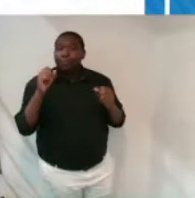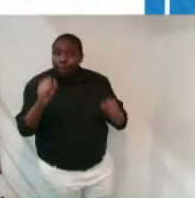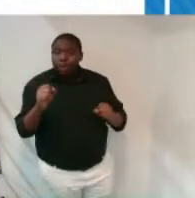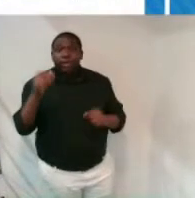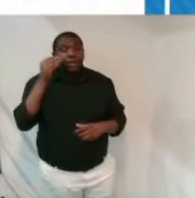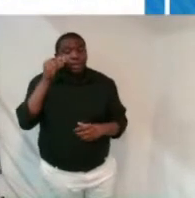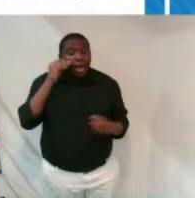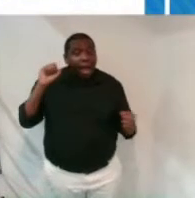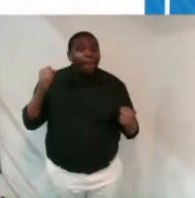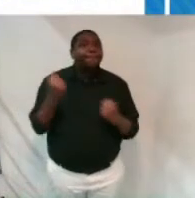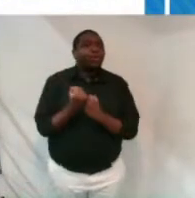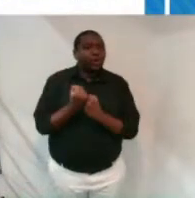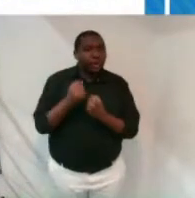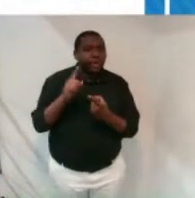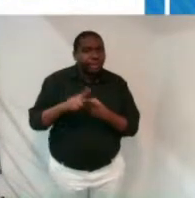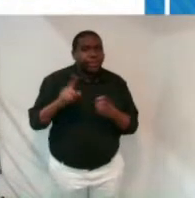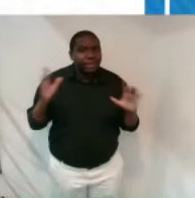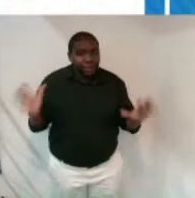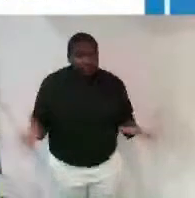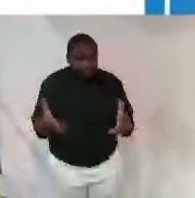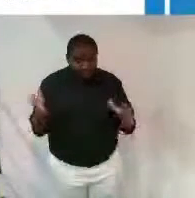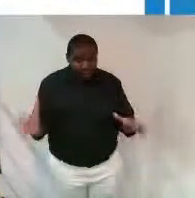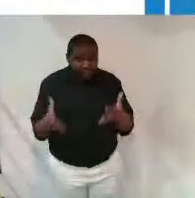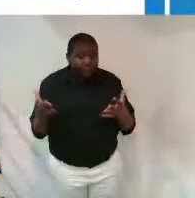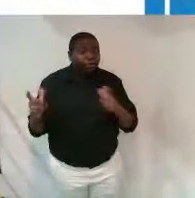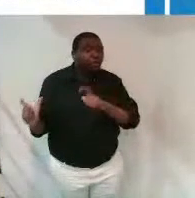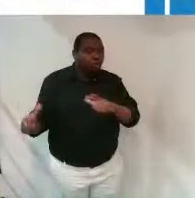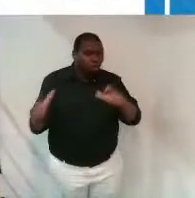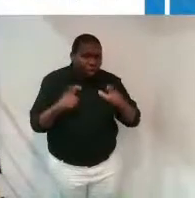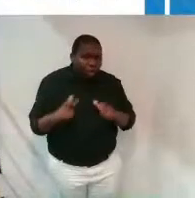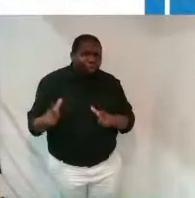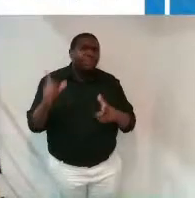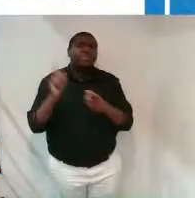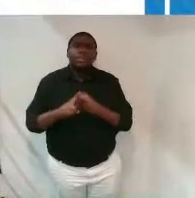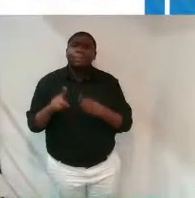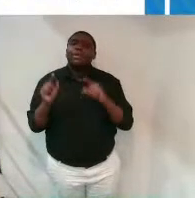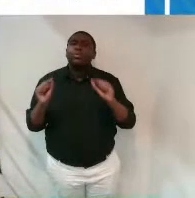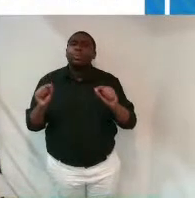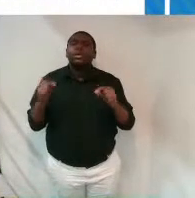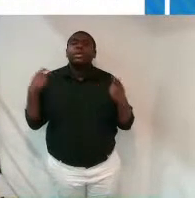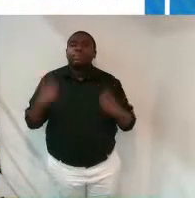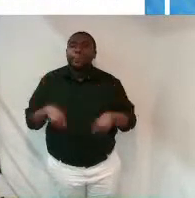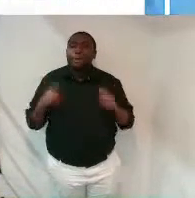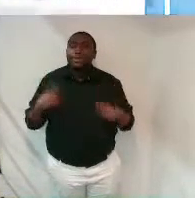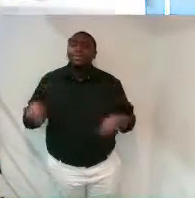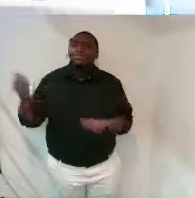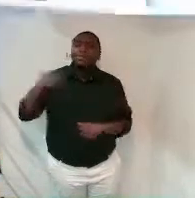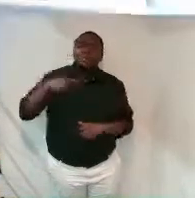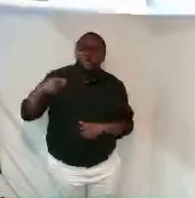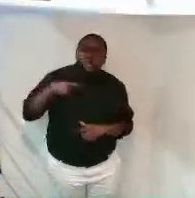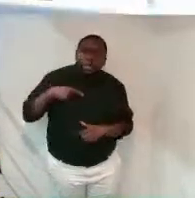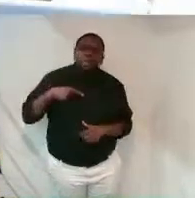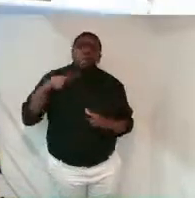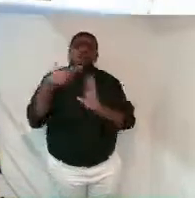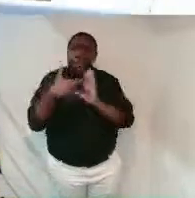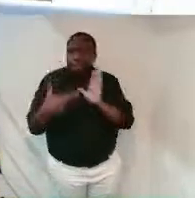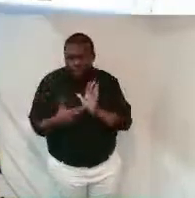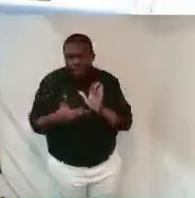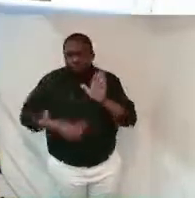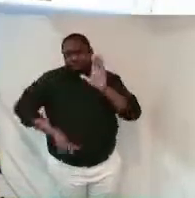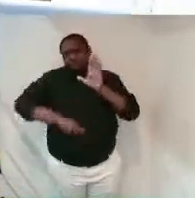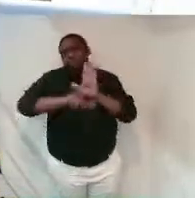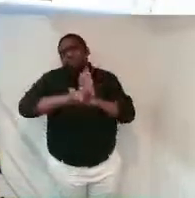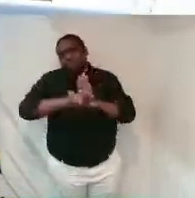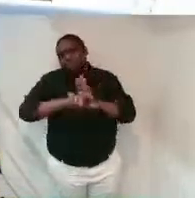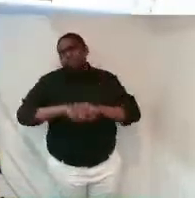ao poder incentivar as cooperativas, ele também deve estabelecer os padrões mínimos legais aí dos